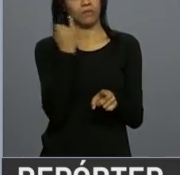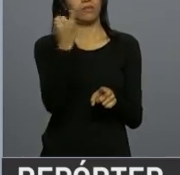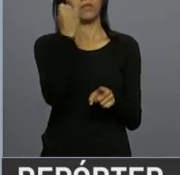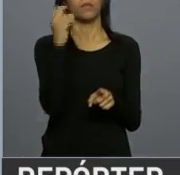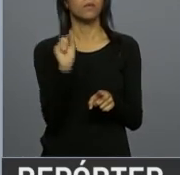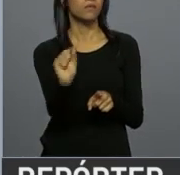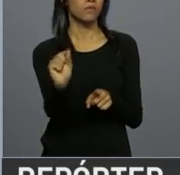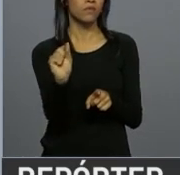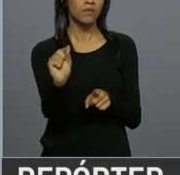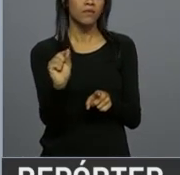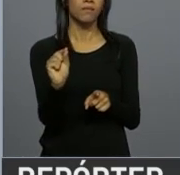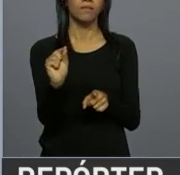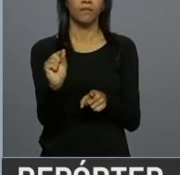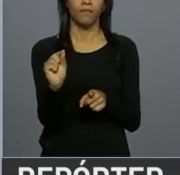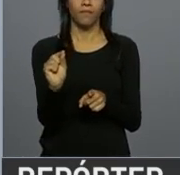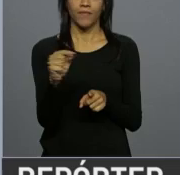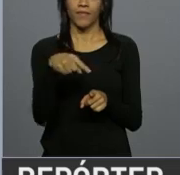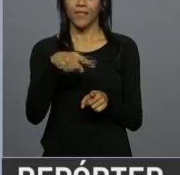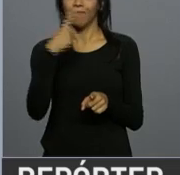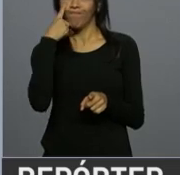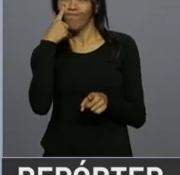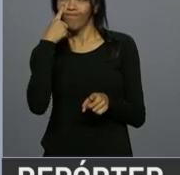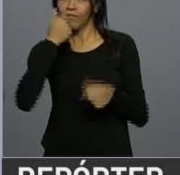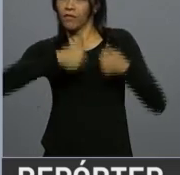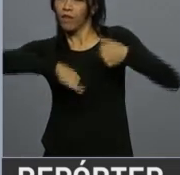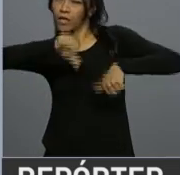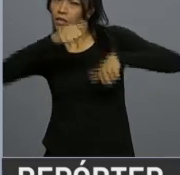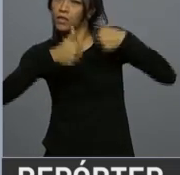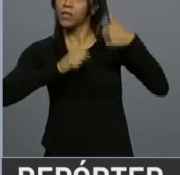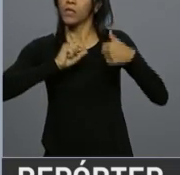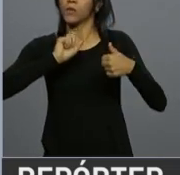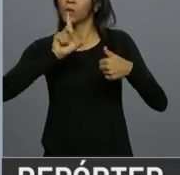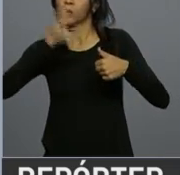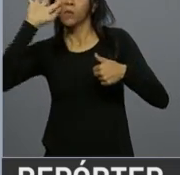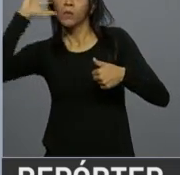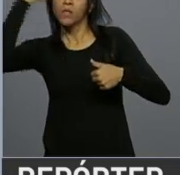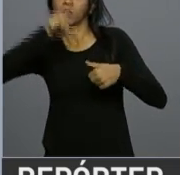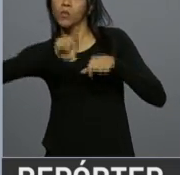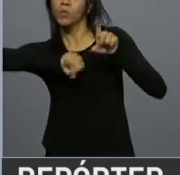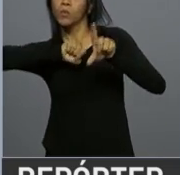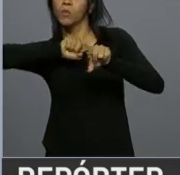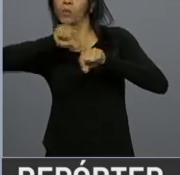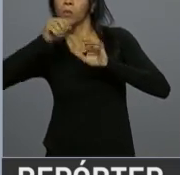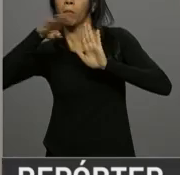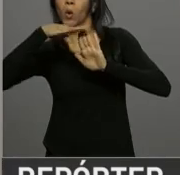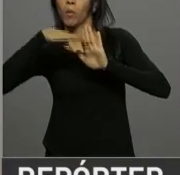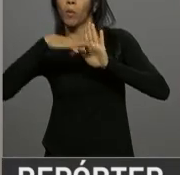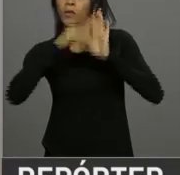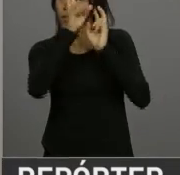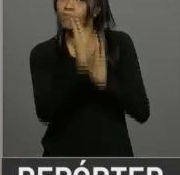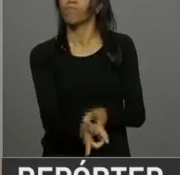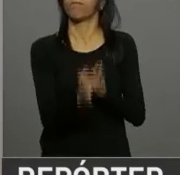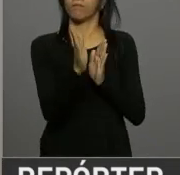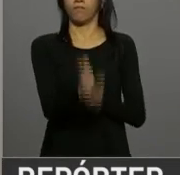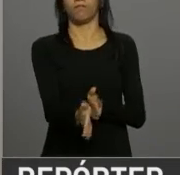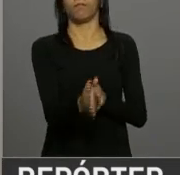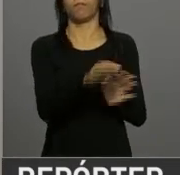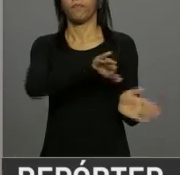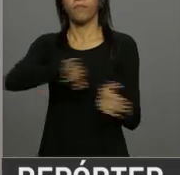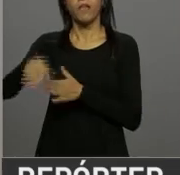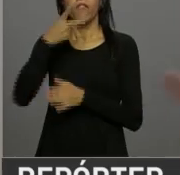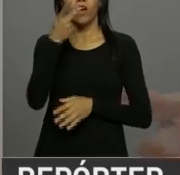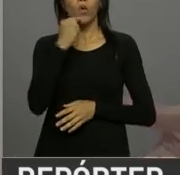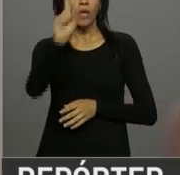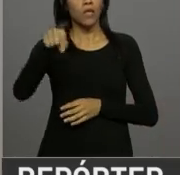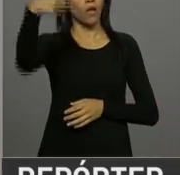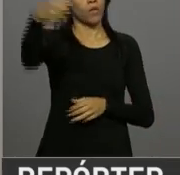que a avaliação e as medidas sejam definitivas. E adiantou que na próxima semana